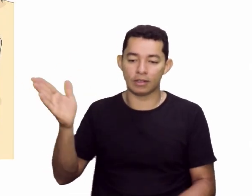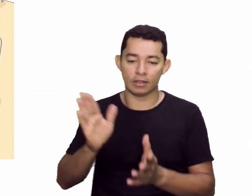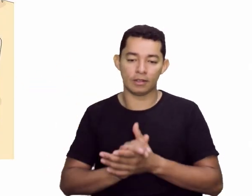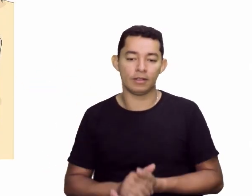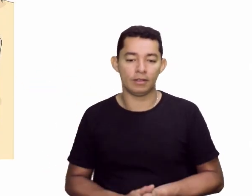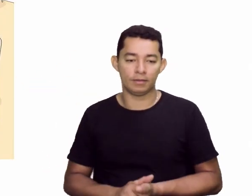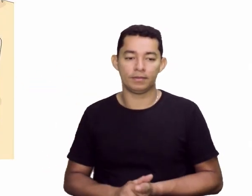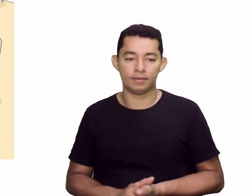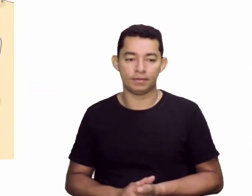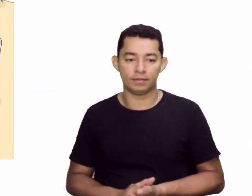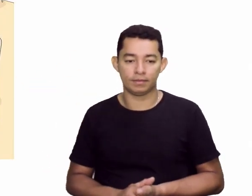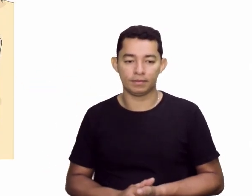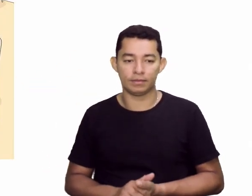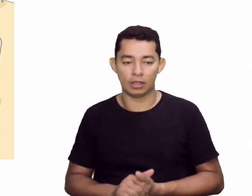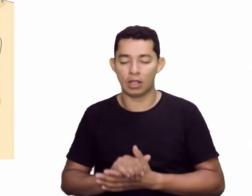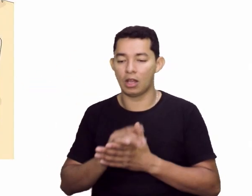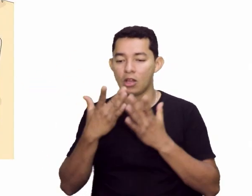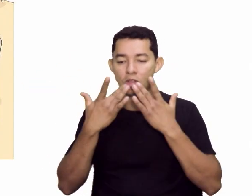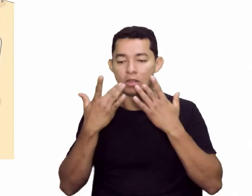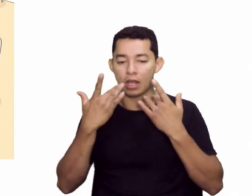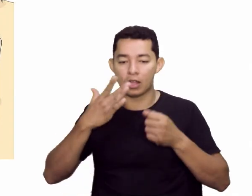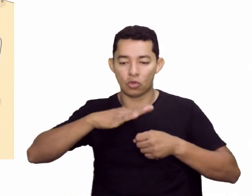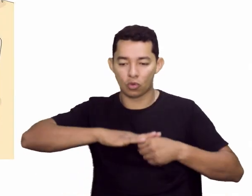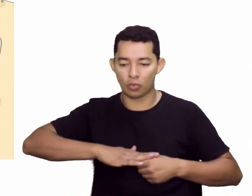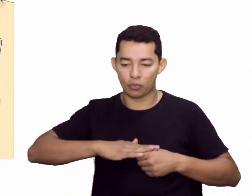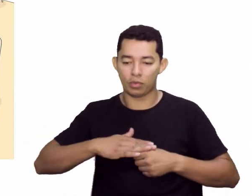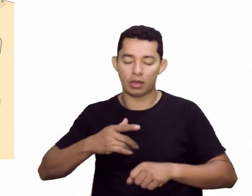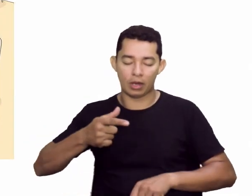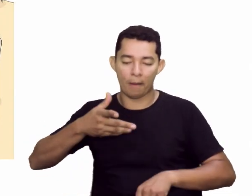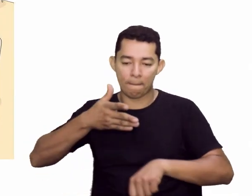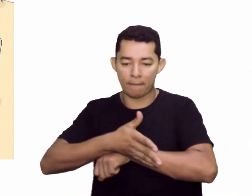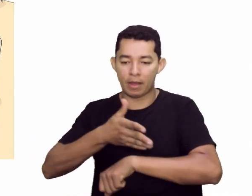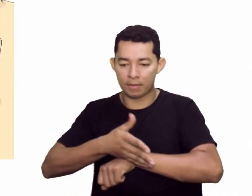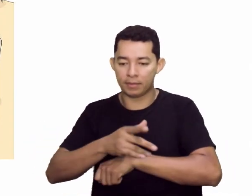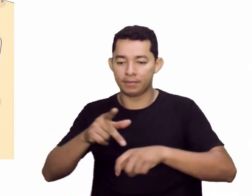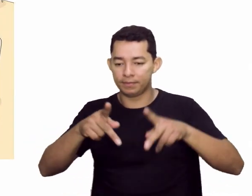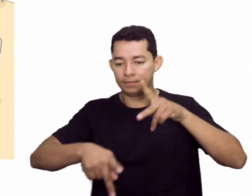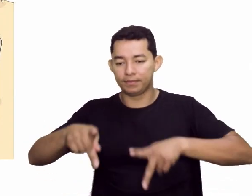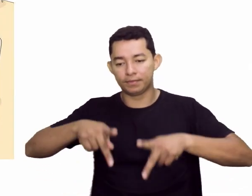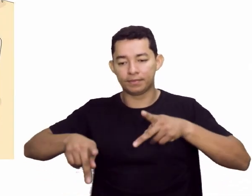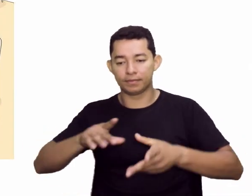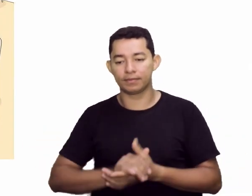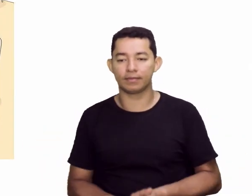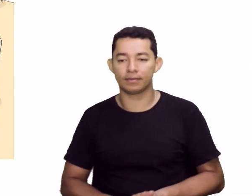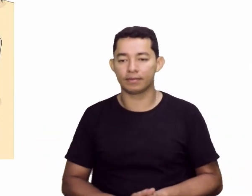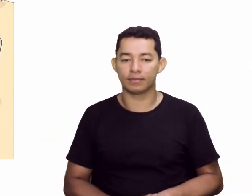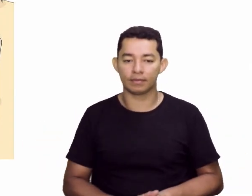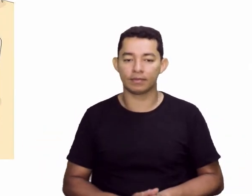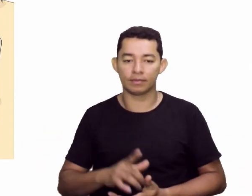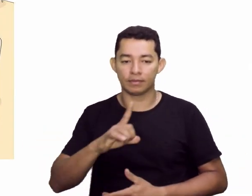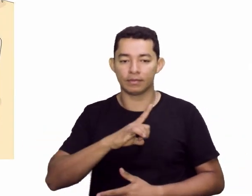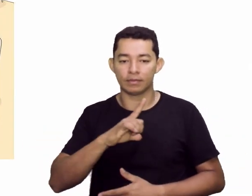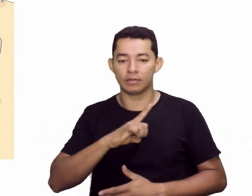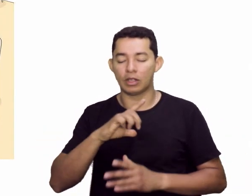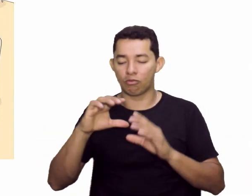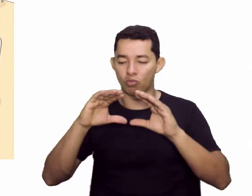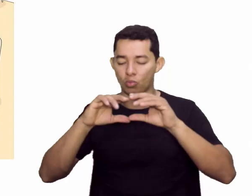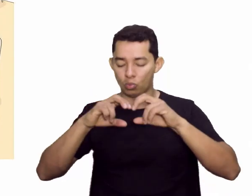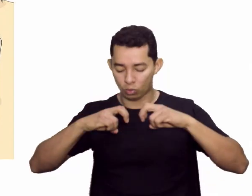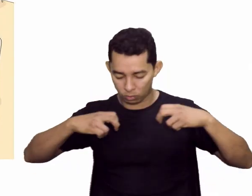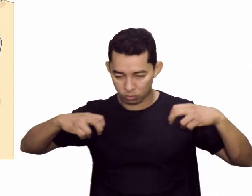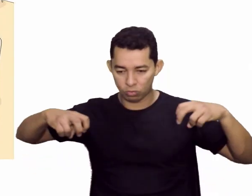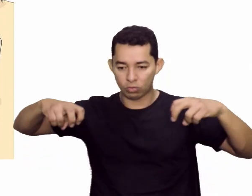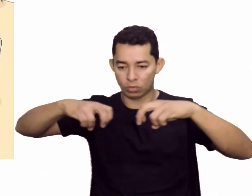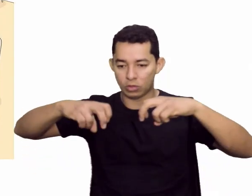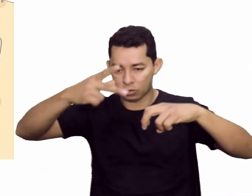teatro do oprimido, com participação do público, né? Então, o teatro do oprimido tem um círculo de pessoas,